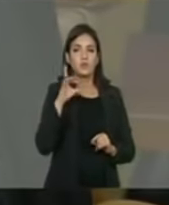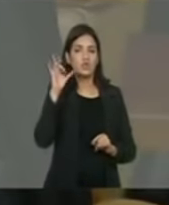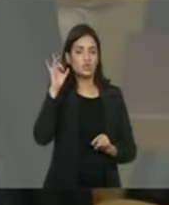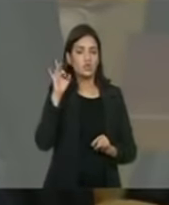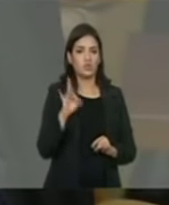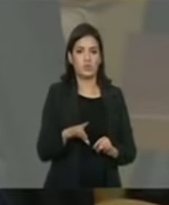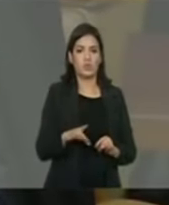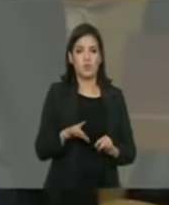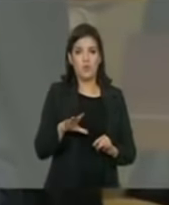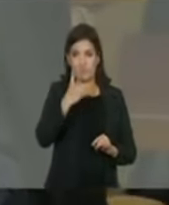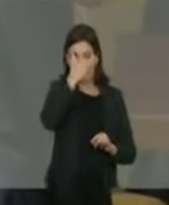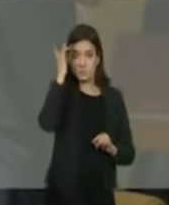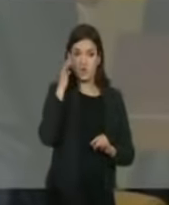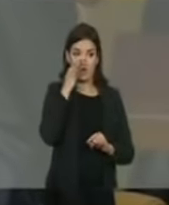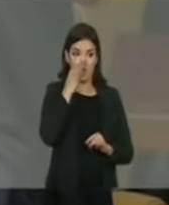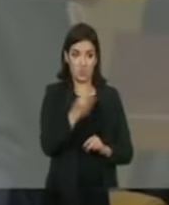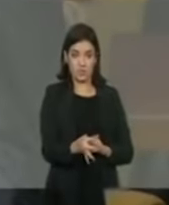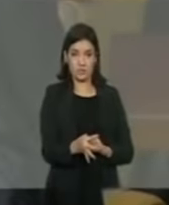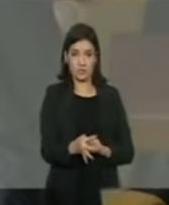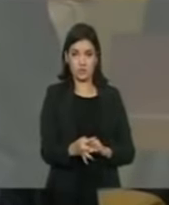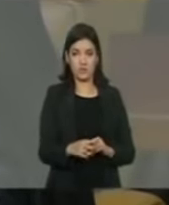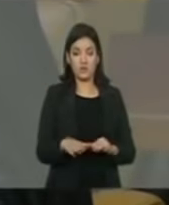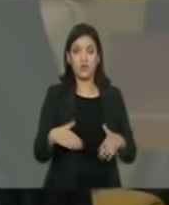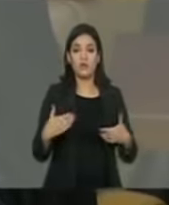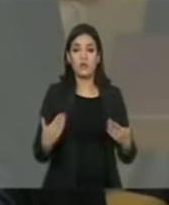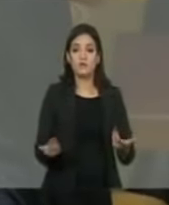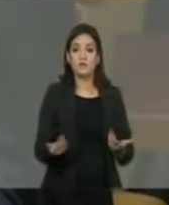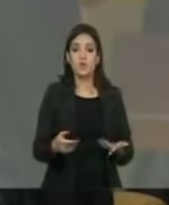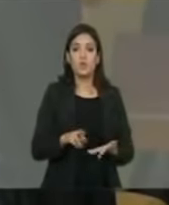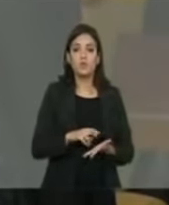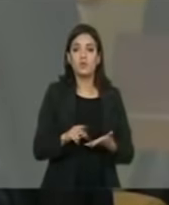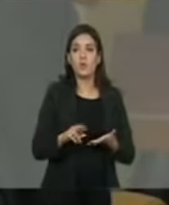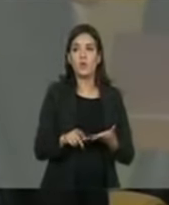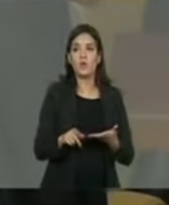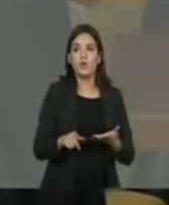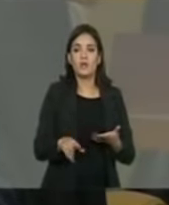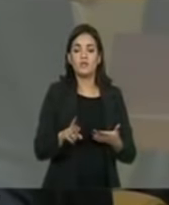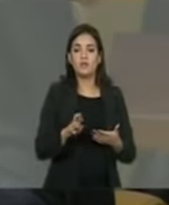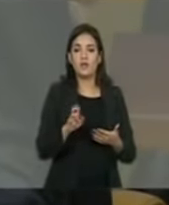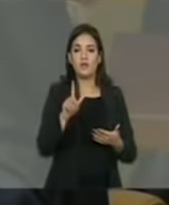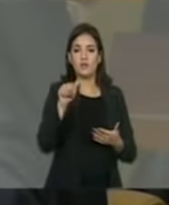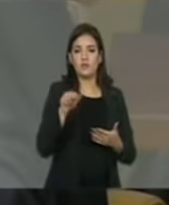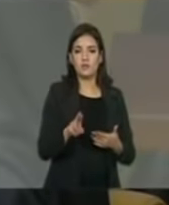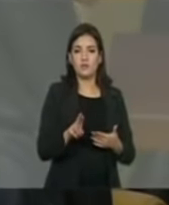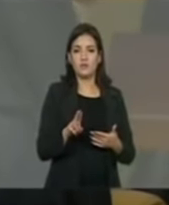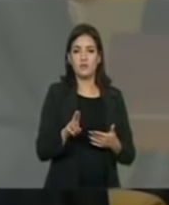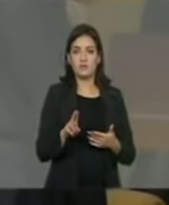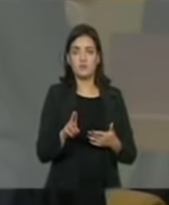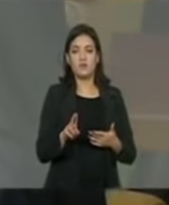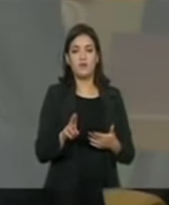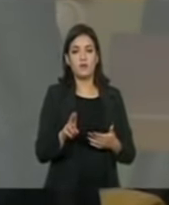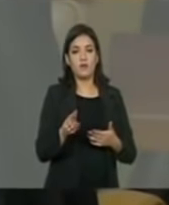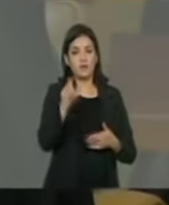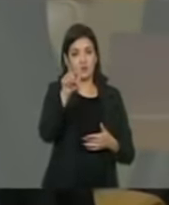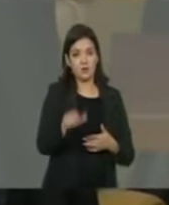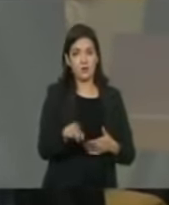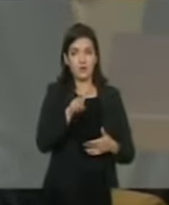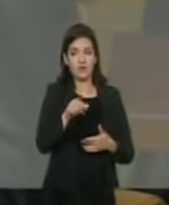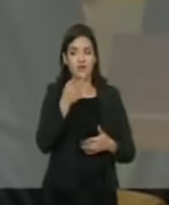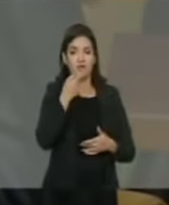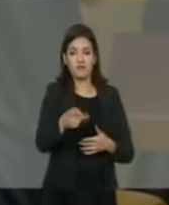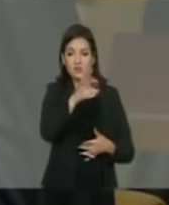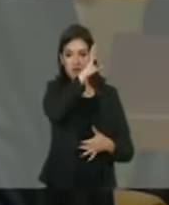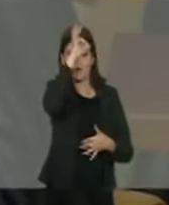a quem acusa isso significa que não compete ao réu demonstrar a sua própria inocência ao contrário cada um